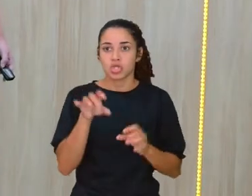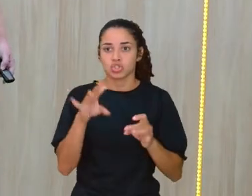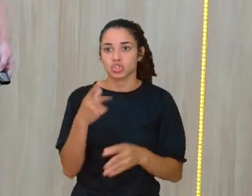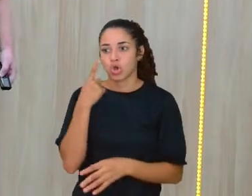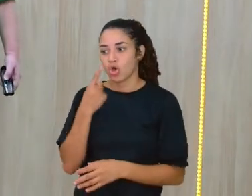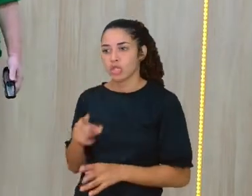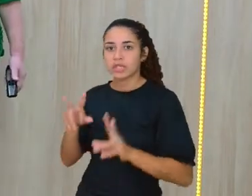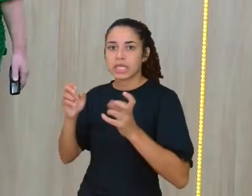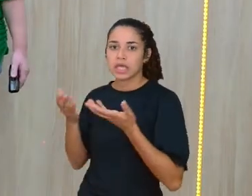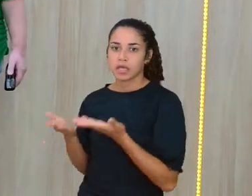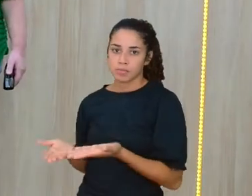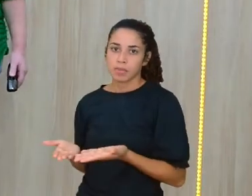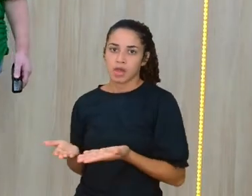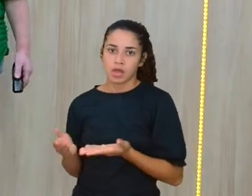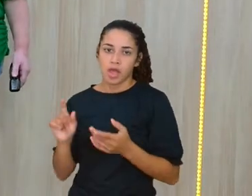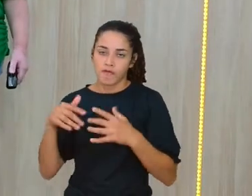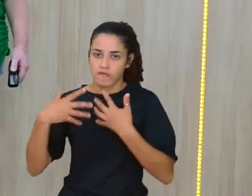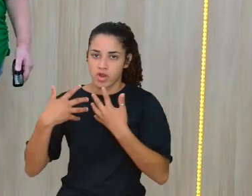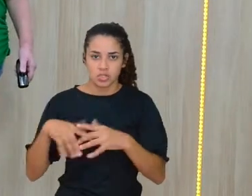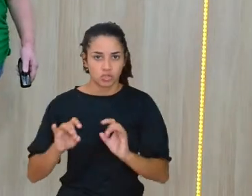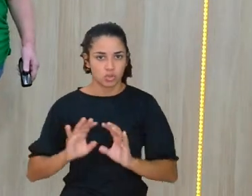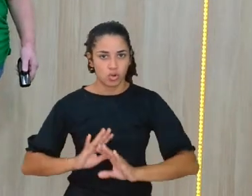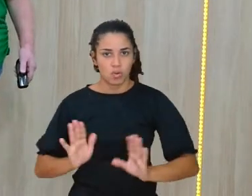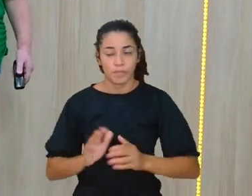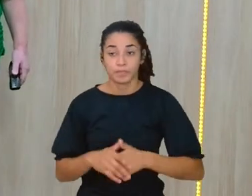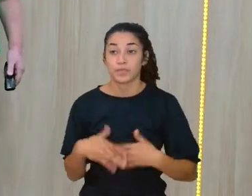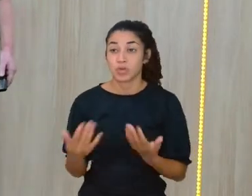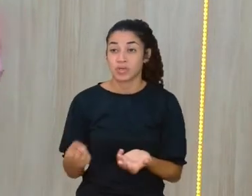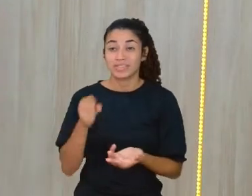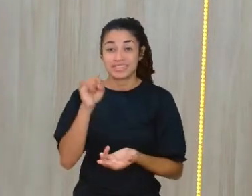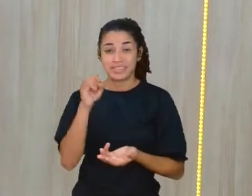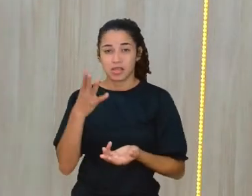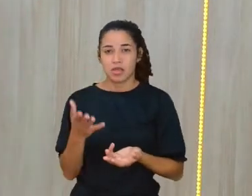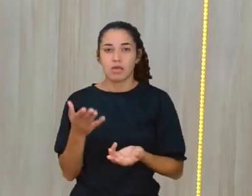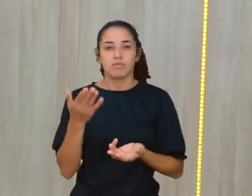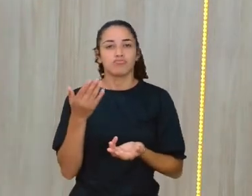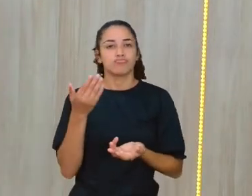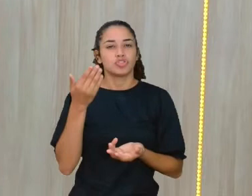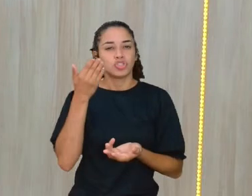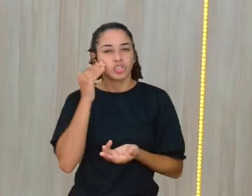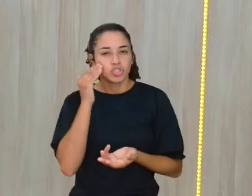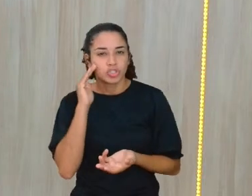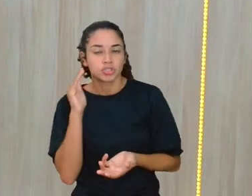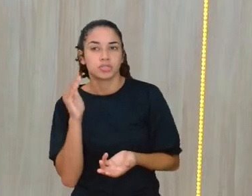trabalhar de reflexão. Se eu considerar o eixo